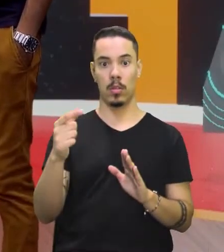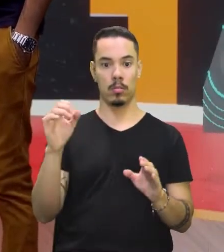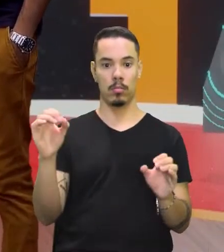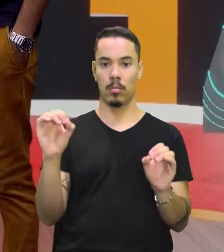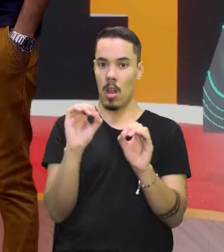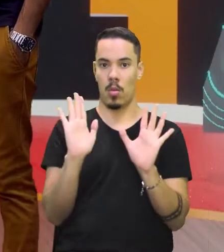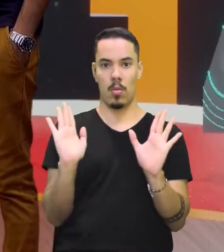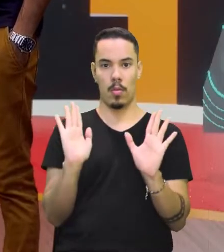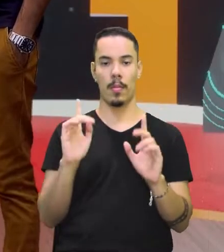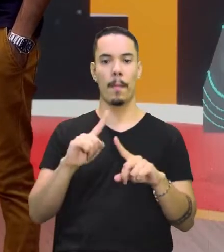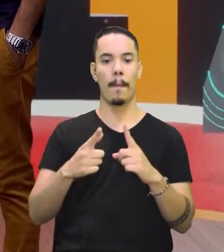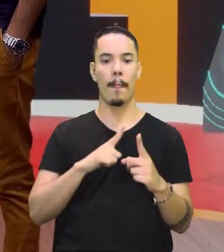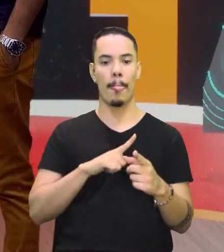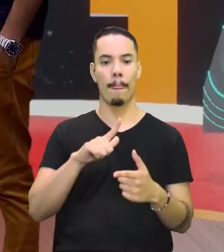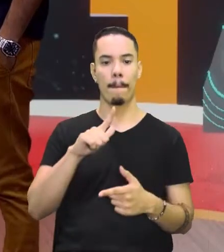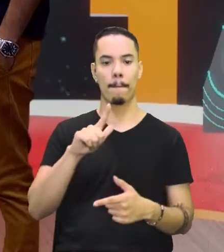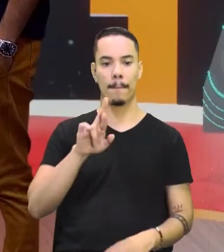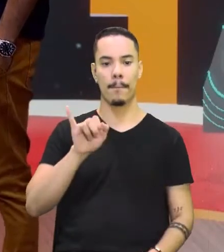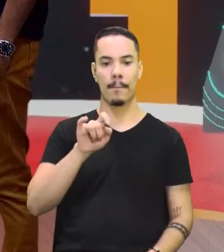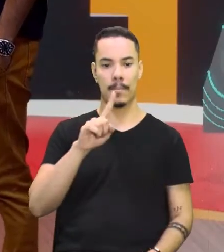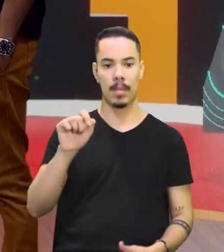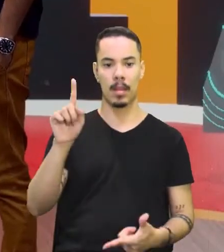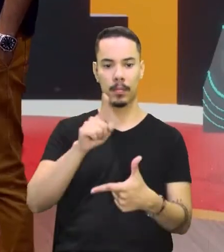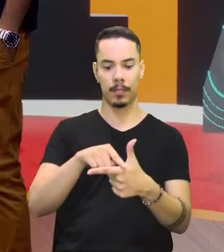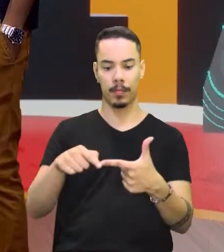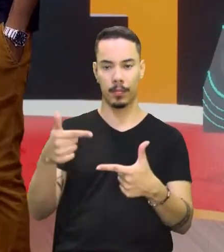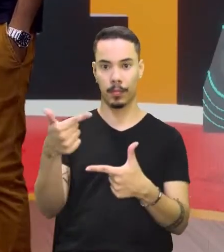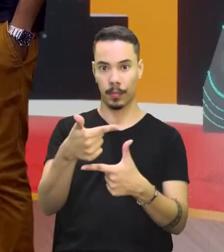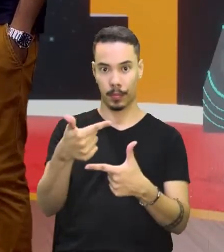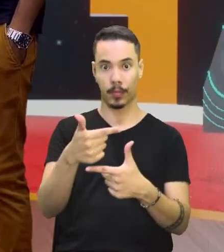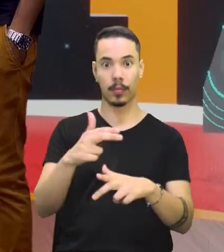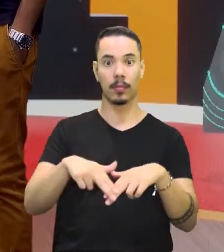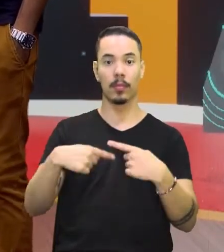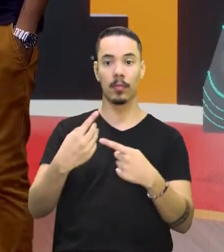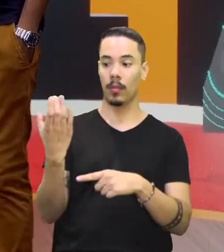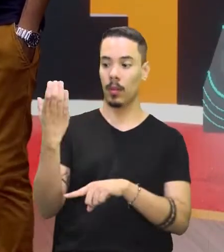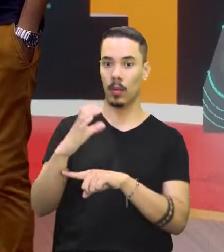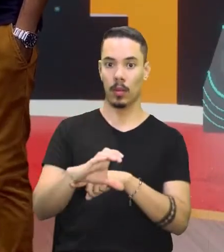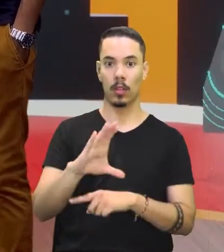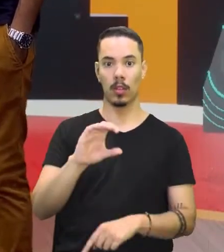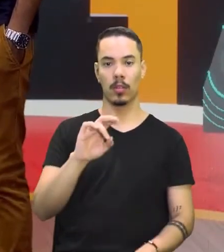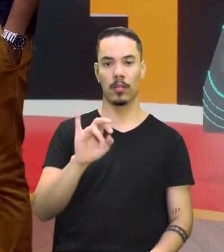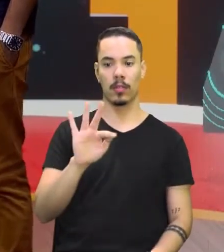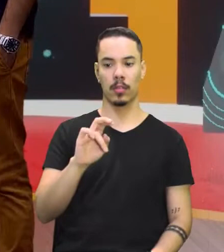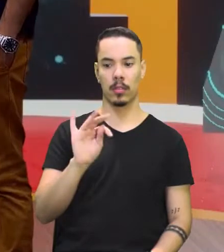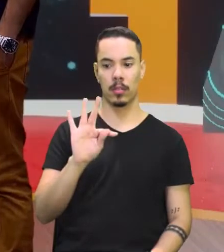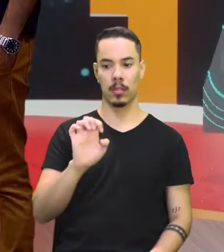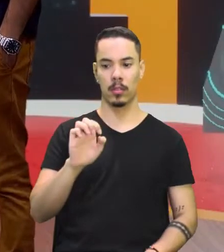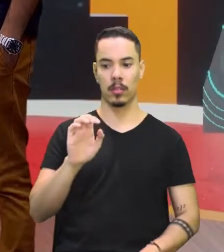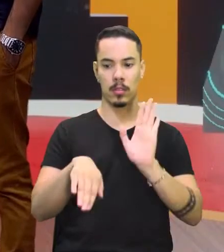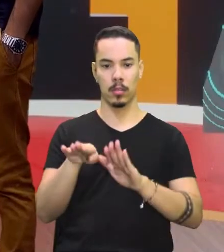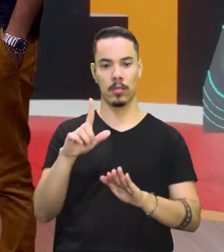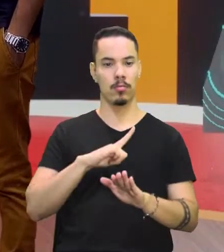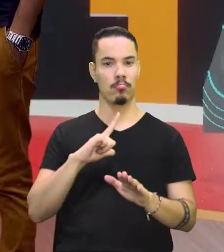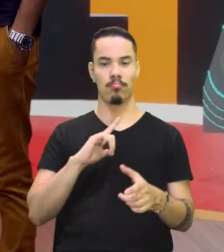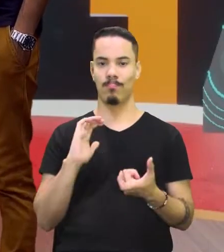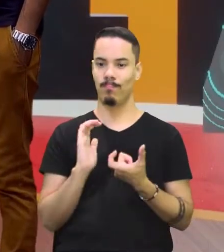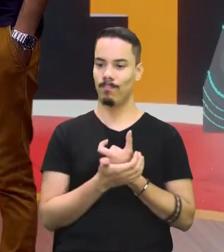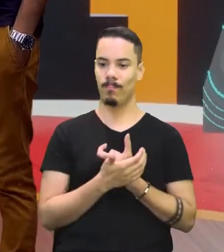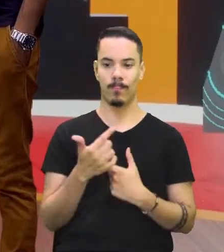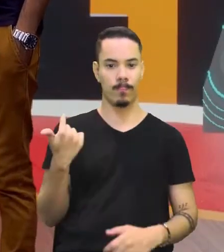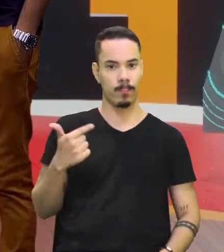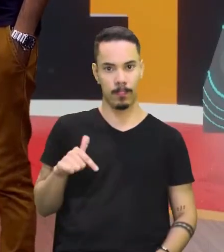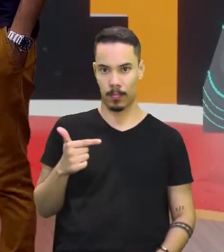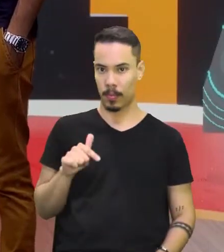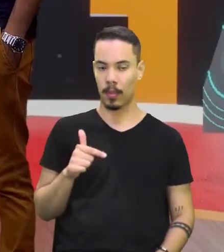nosso polinômio. Aí a gente vai colocando os coeficientes, que às vezes tem alguns termos que não temos. Não aparece. Não